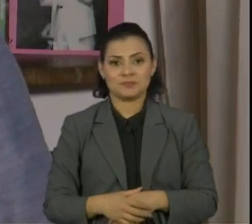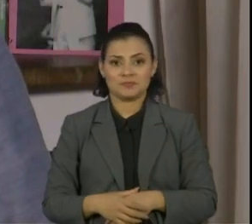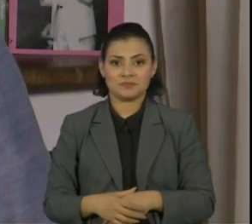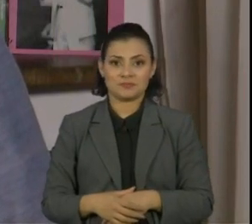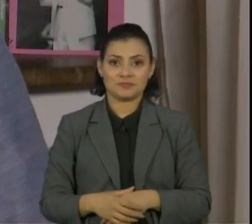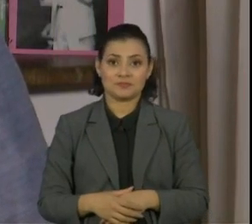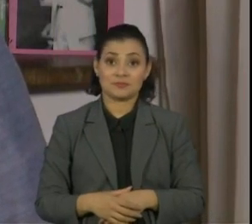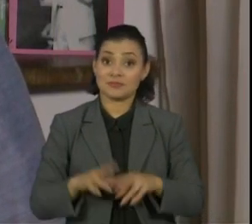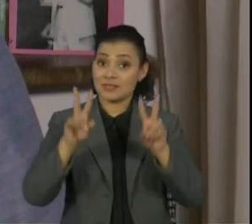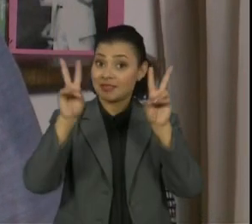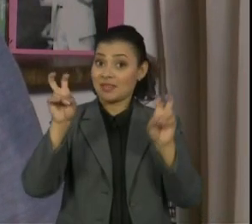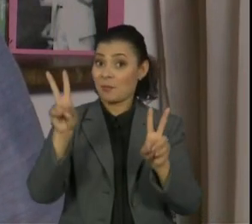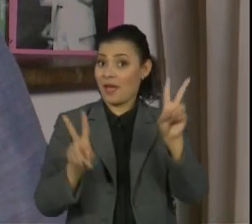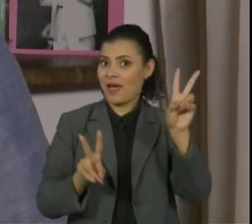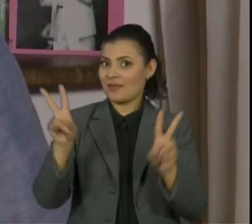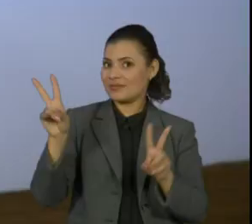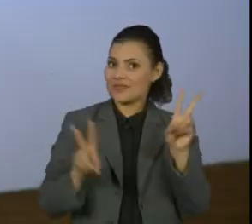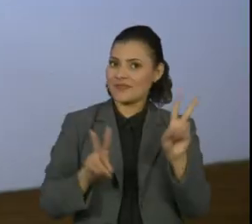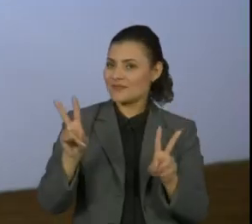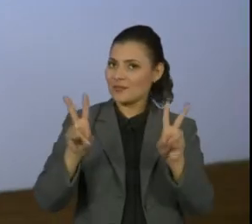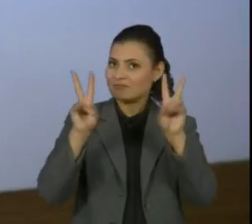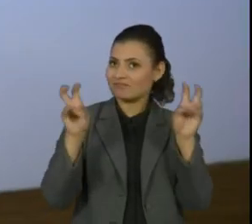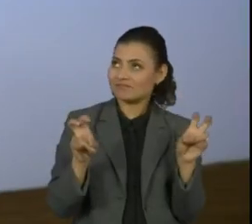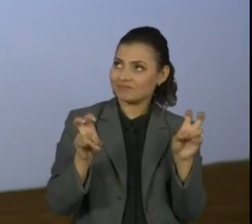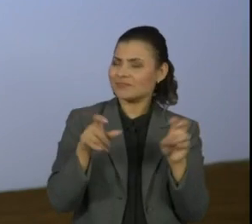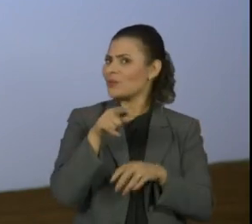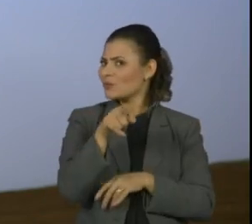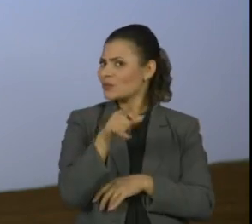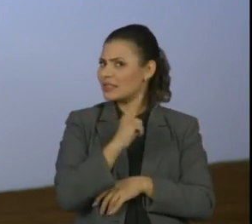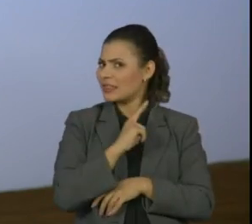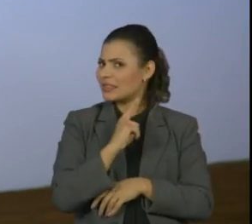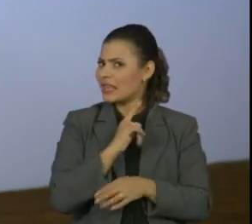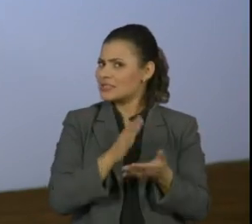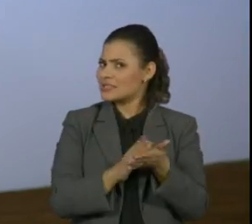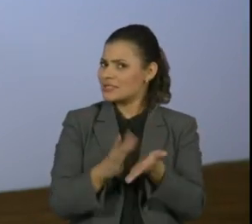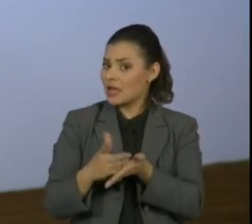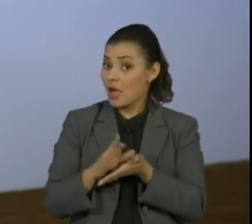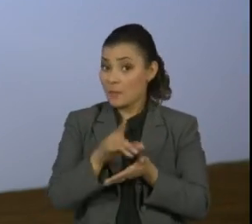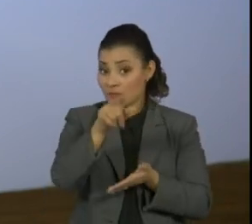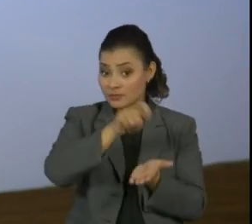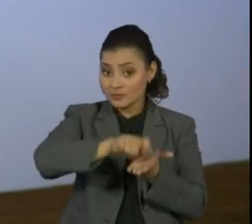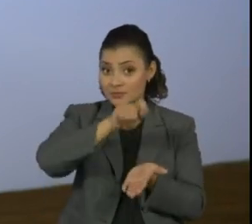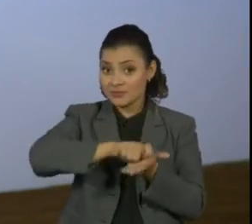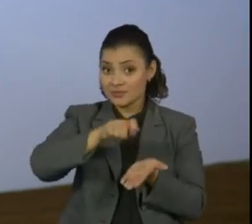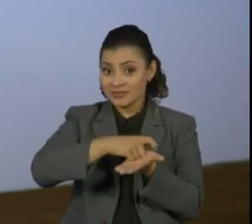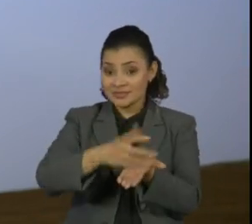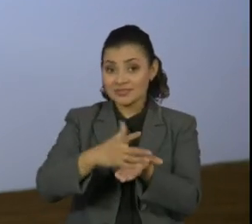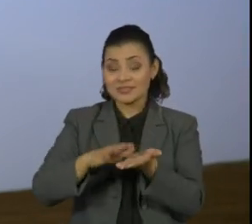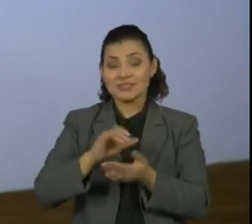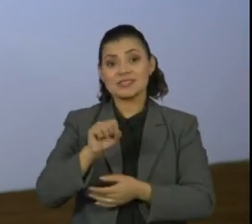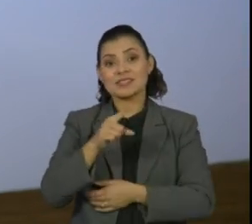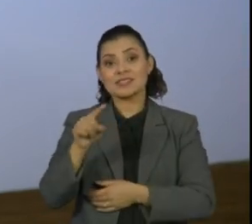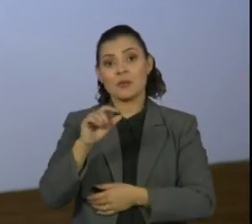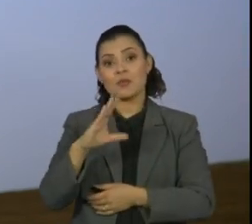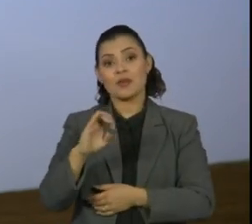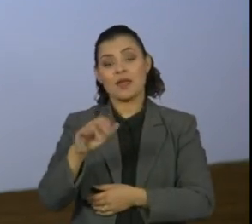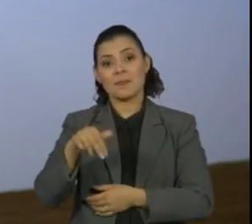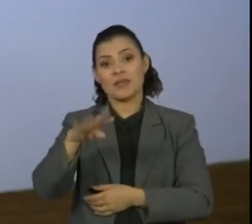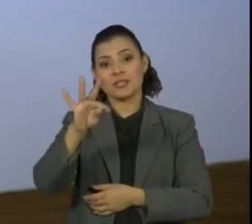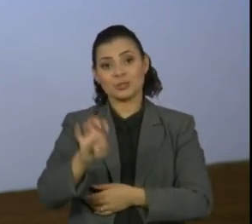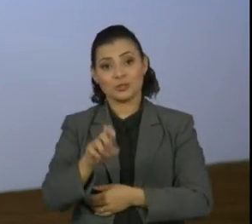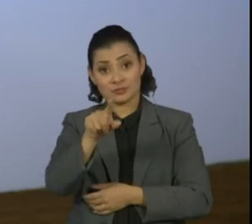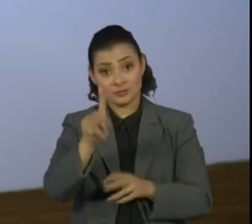É, bom, já que falamos de carnaval, você teve um samba enredo, foi um dos compositores do samba enredo da São Clemente no